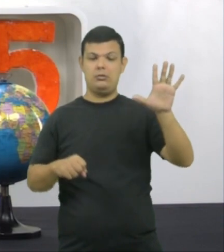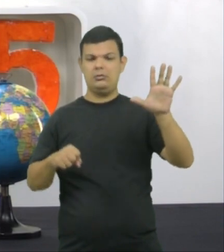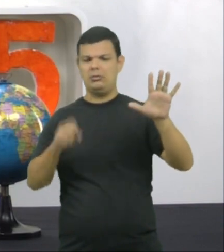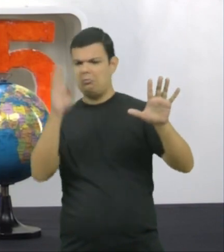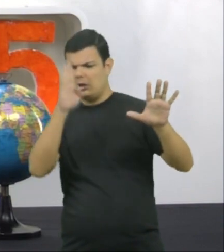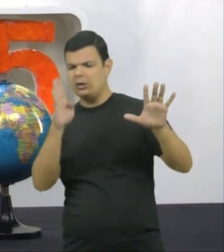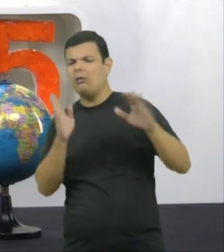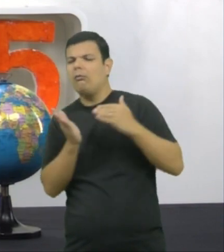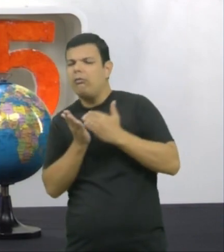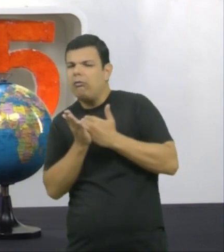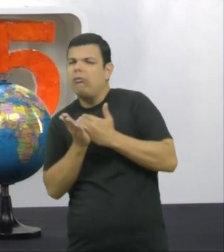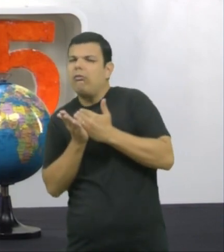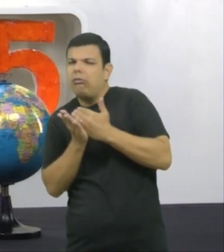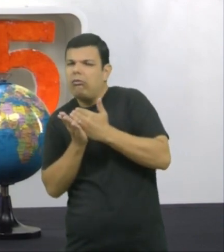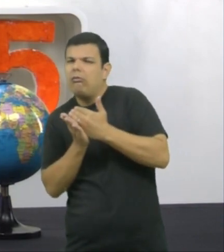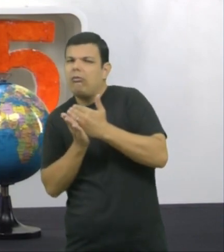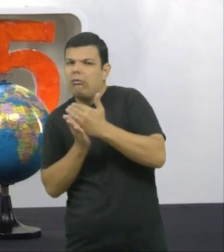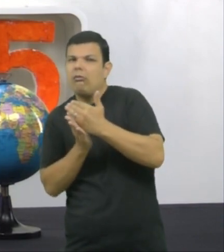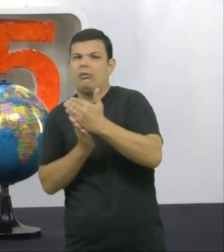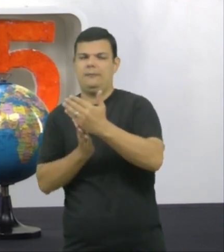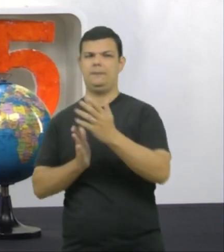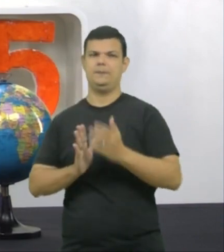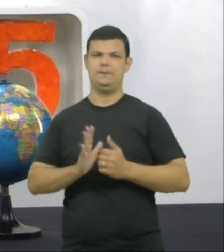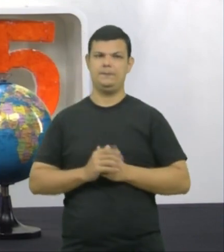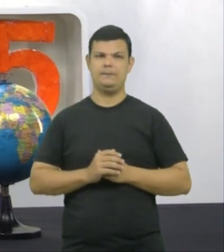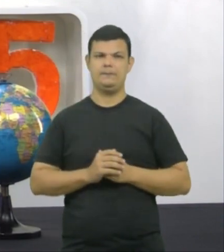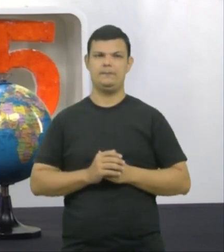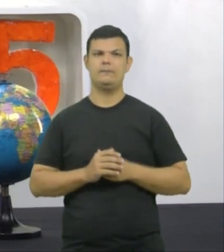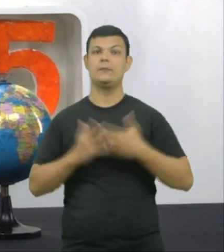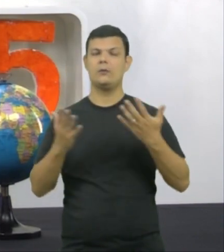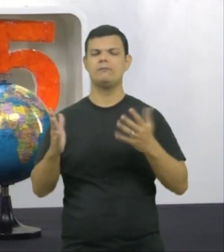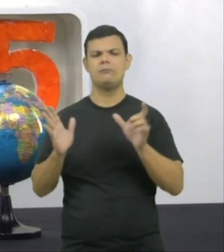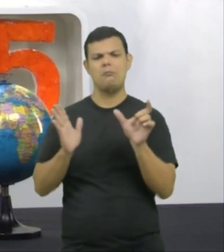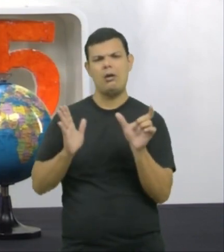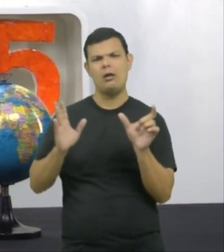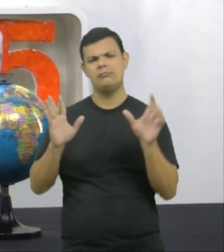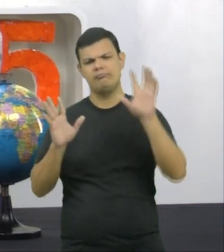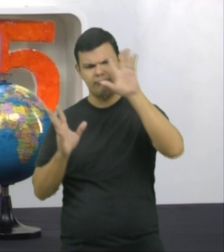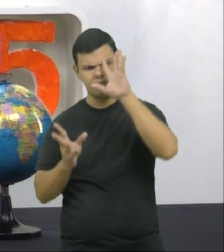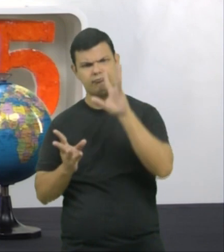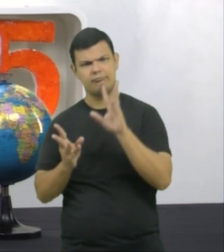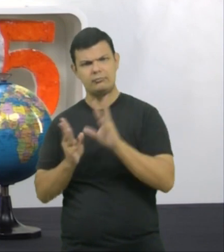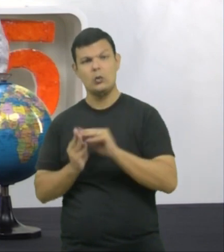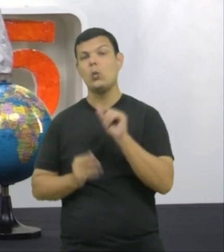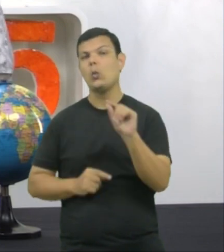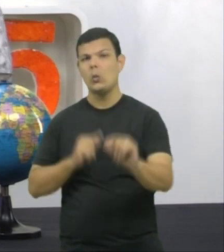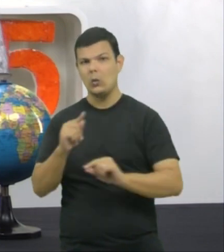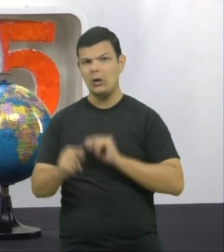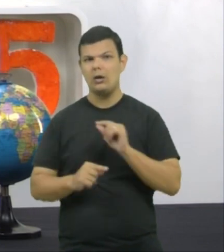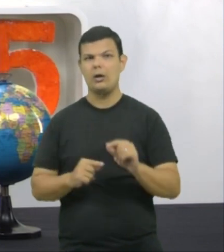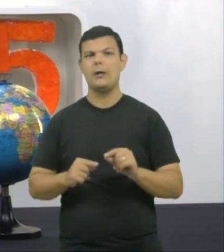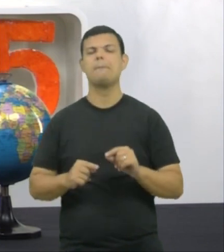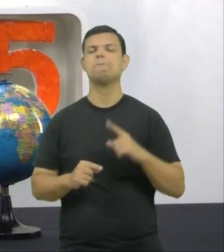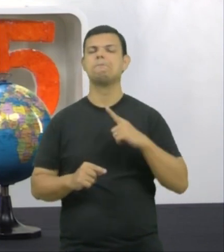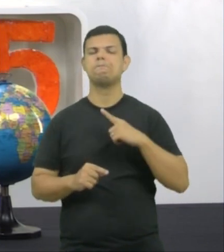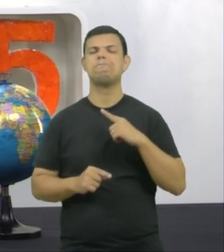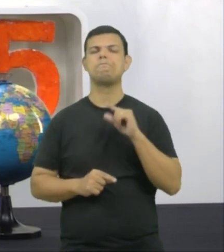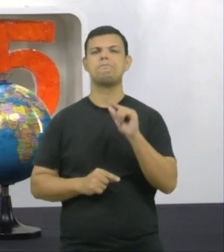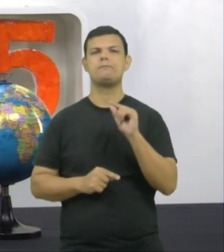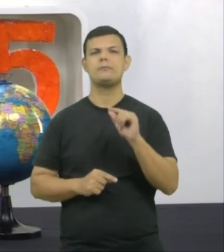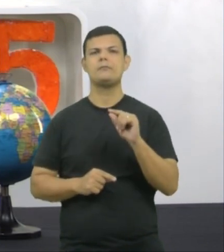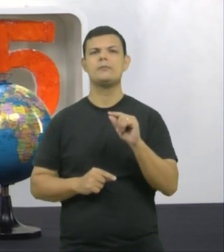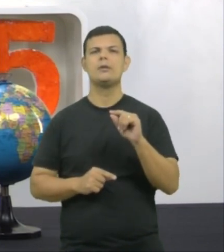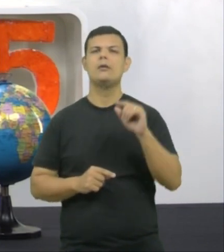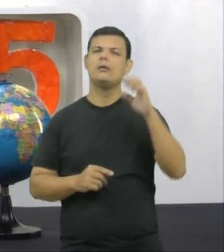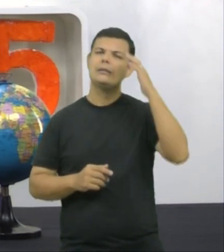estava se construindo isso, ok? Fechando o nosso conceito de democracia, agora nós vamos dar uma olhada o que é o